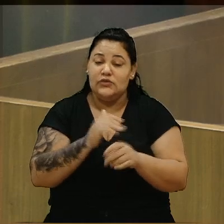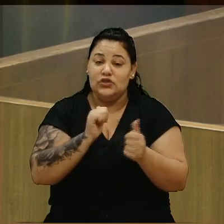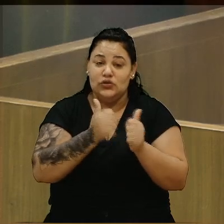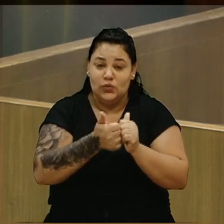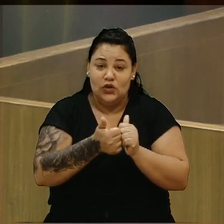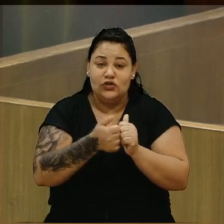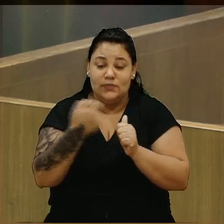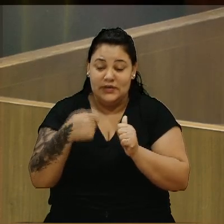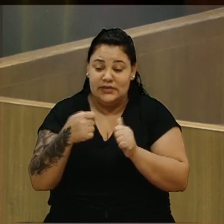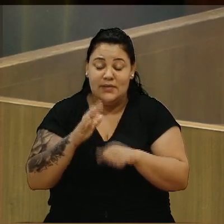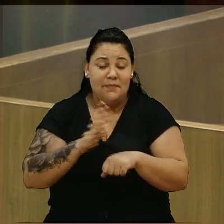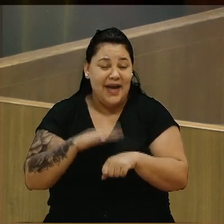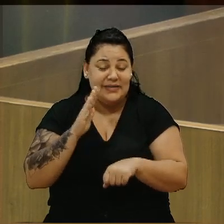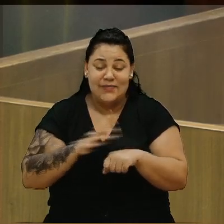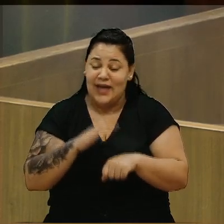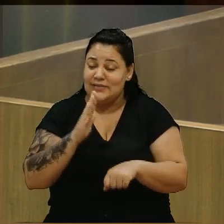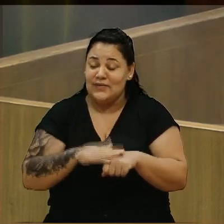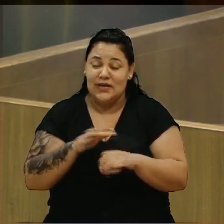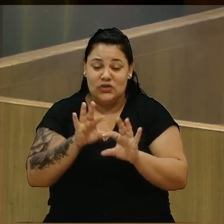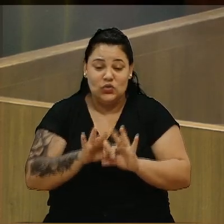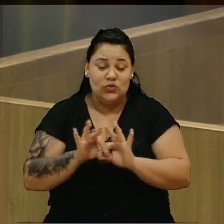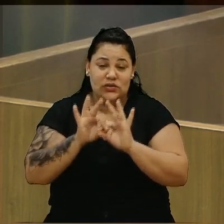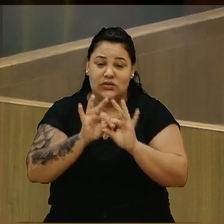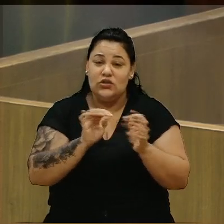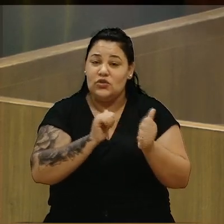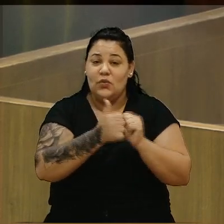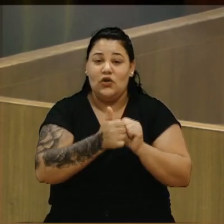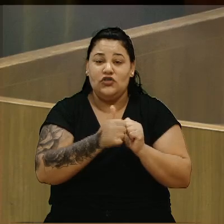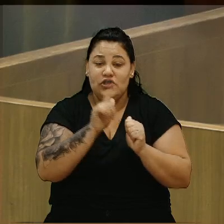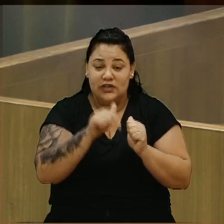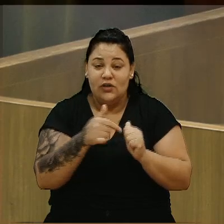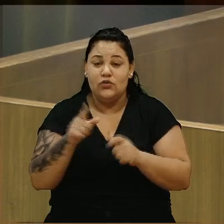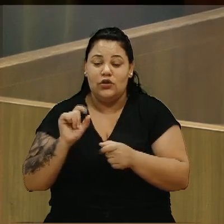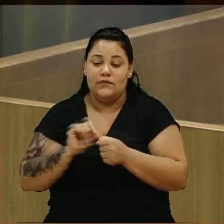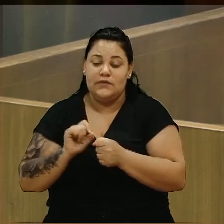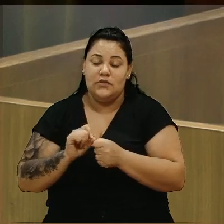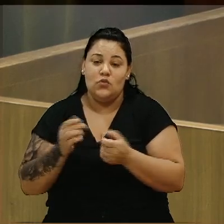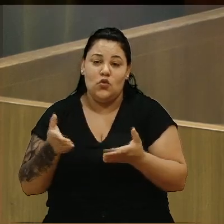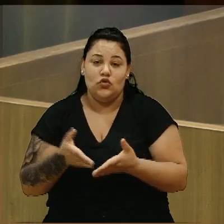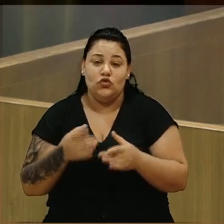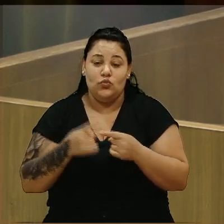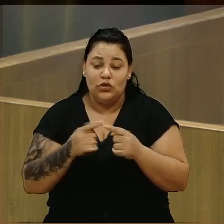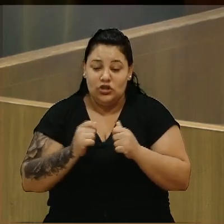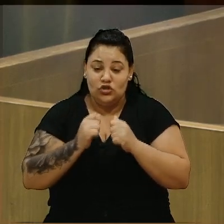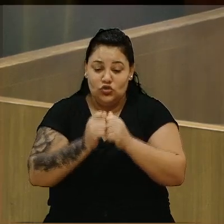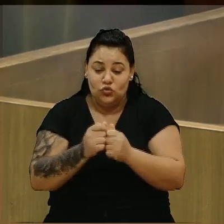nunca, unir-se em prol do esporte caxiense, e é isso que estamos fazendo hoje, porque juntos